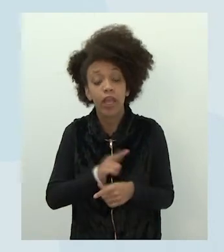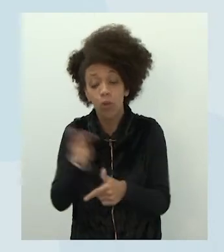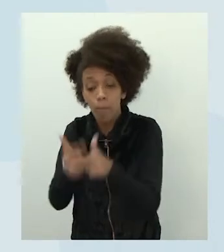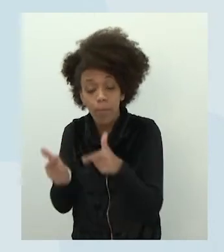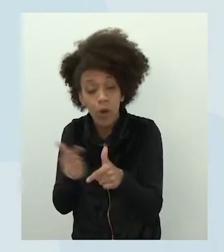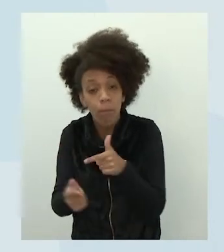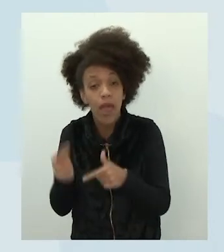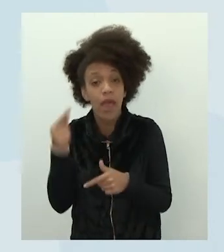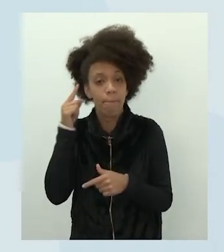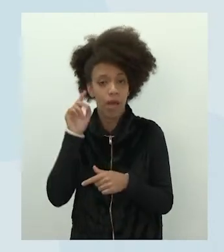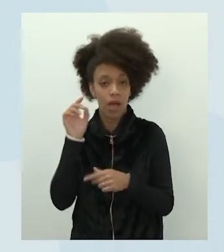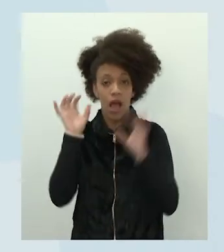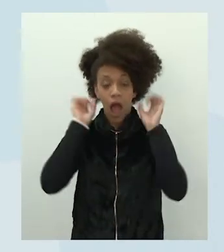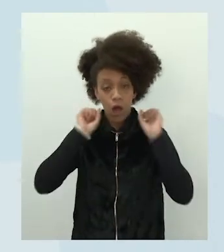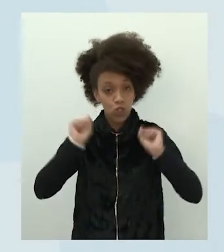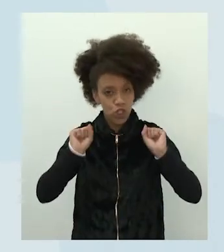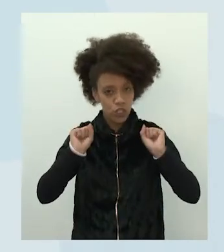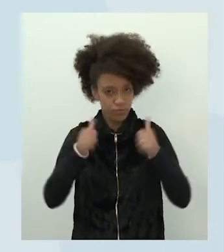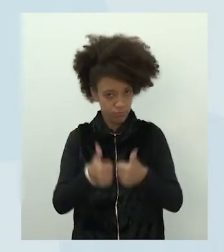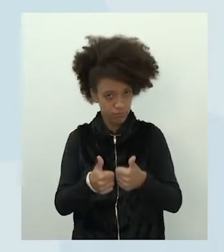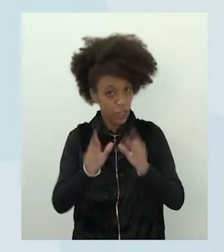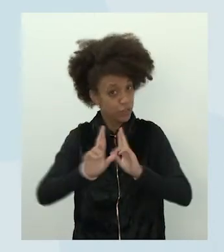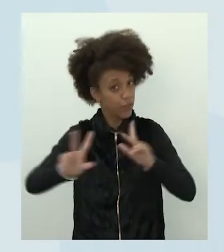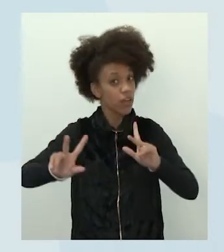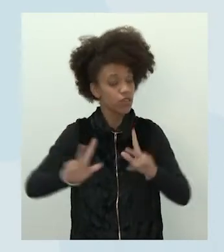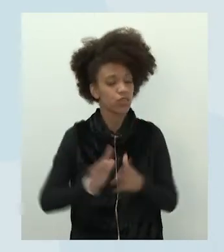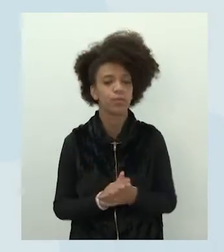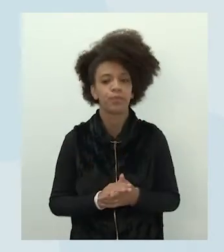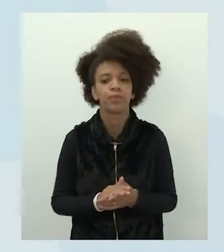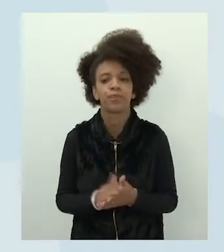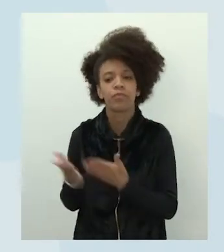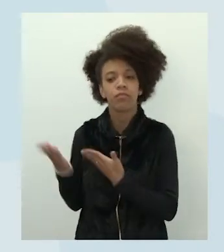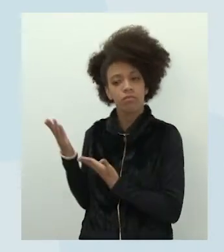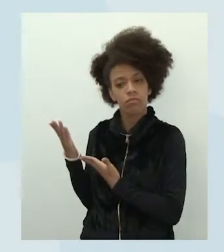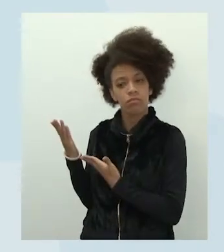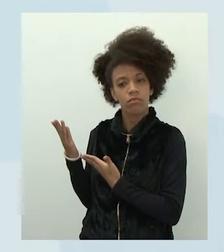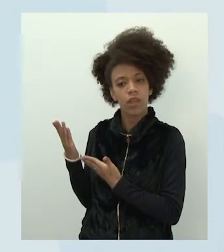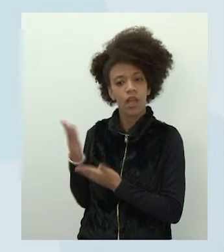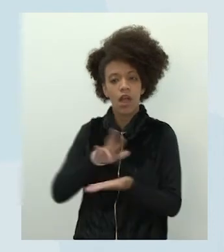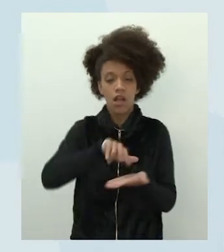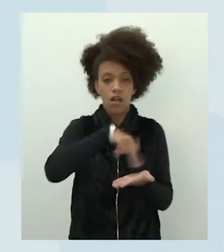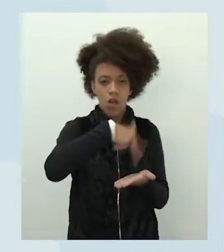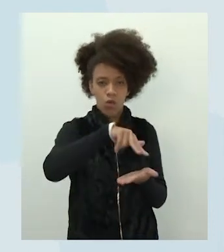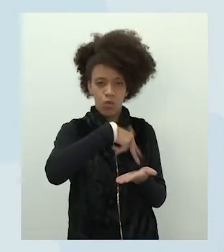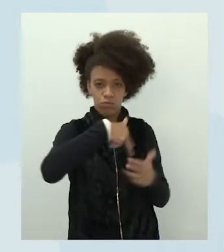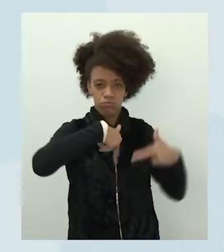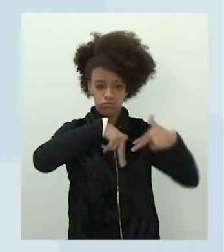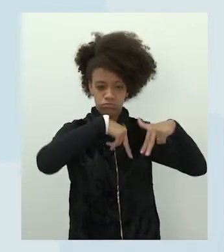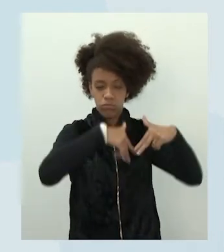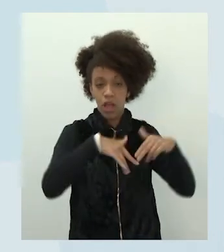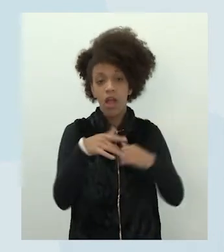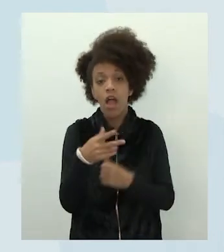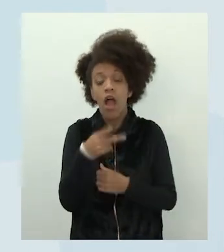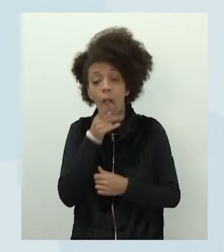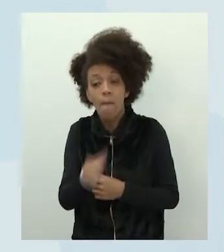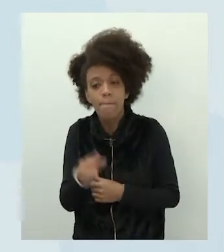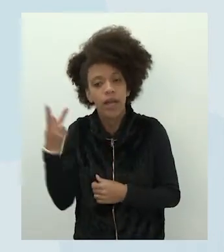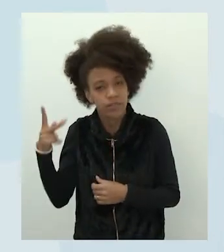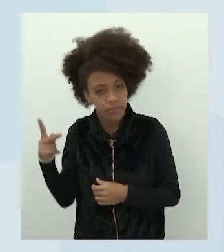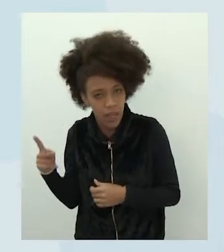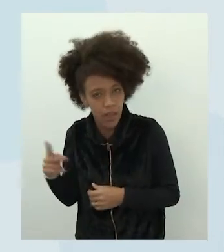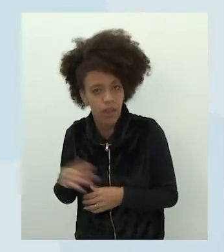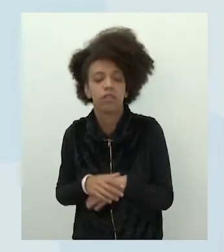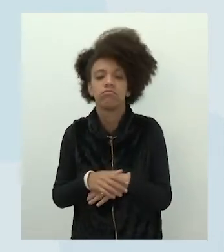problema auditivo, é diferente. Essa foto desse casal dançando é dos meus pais, alguns